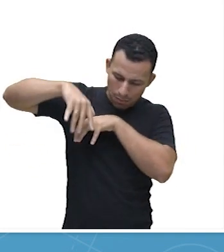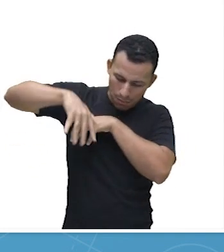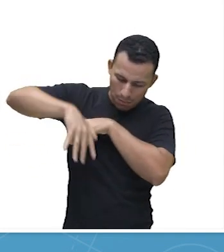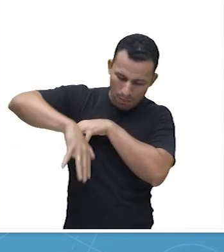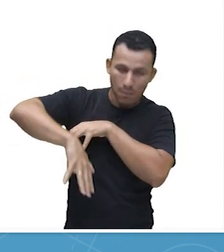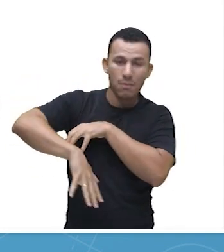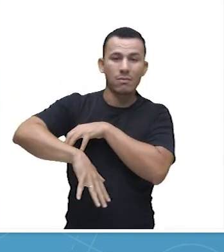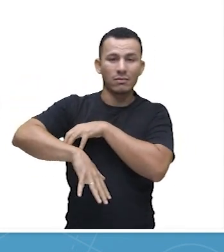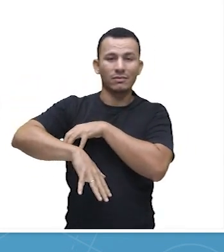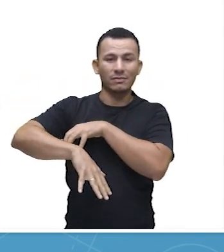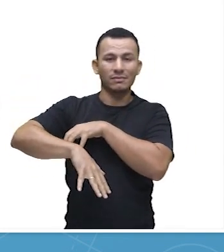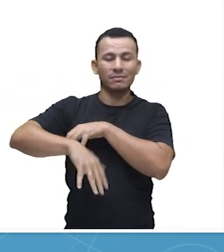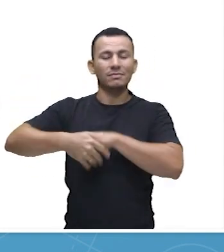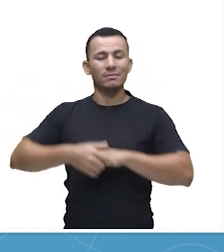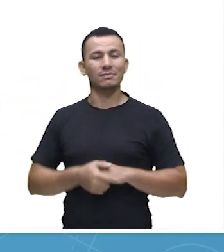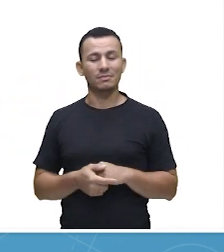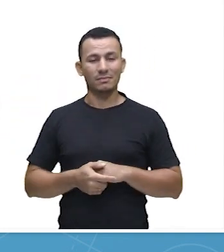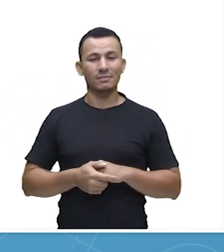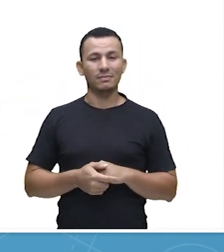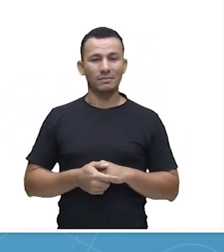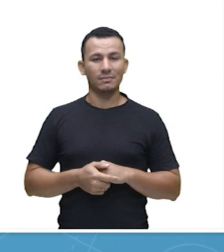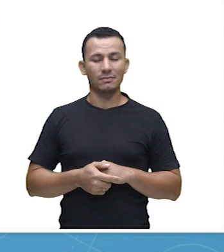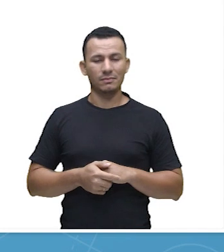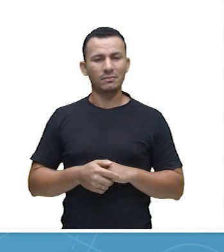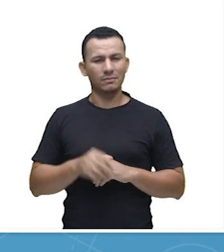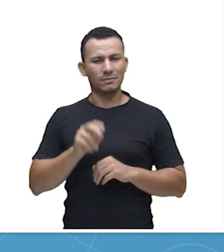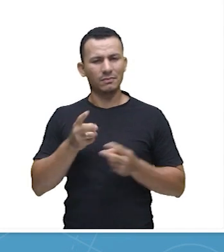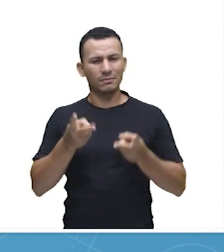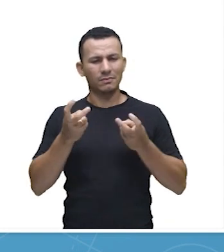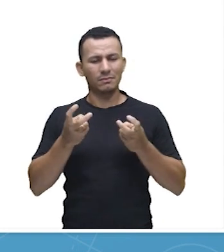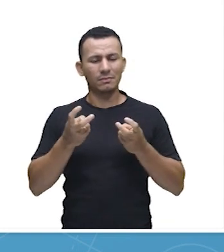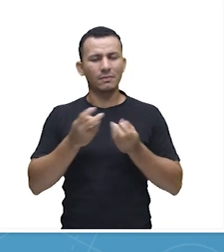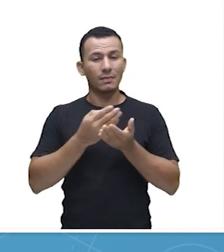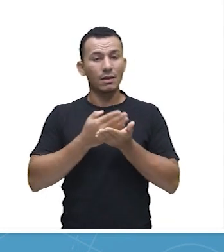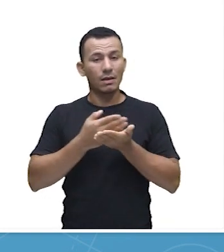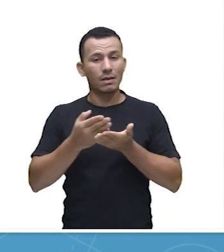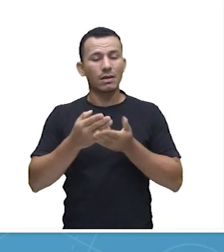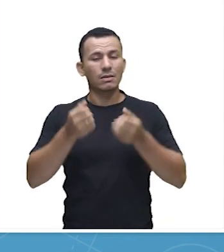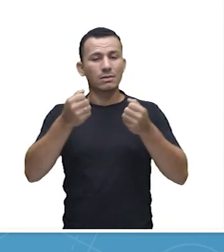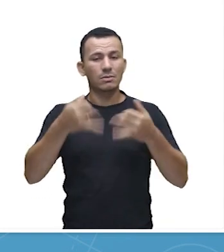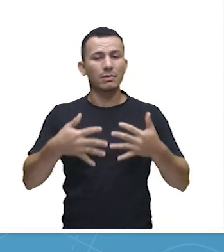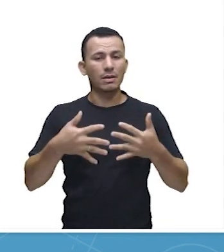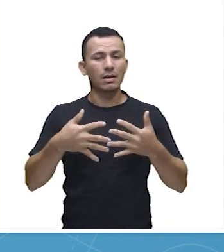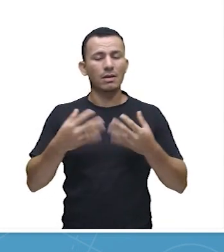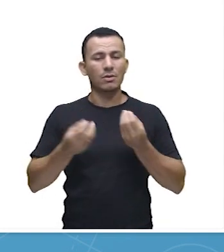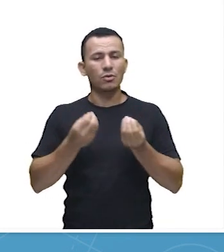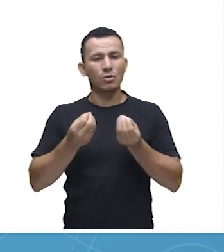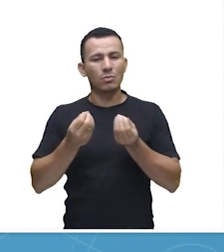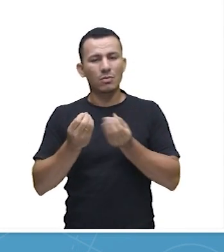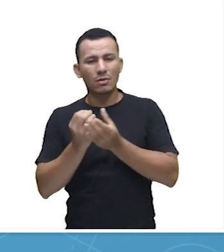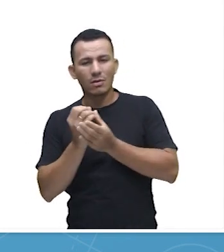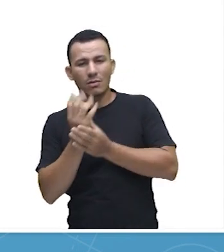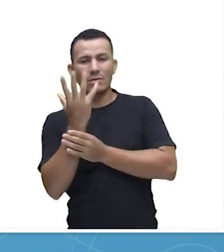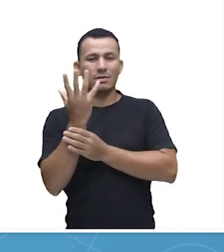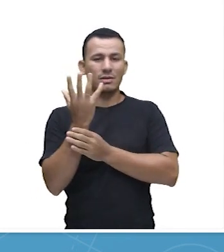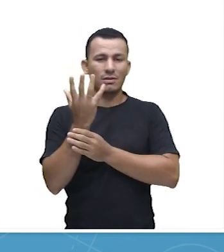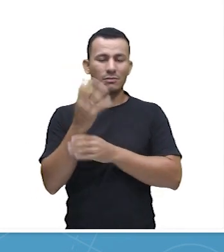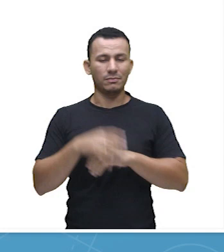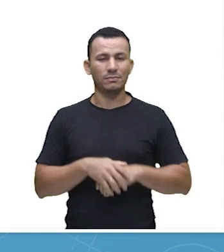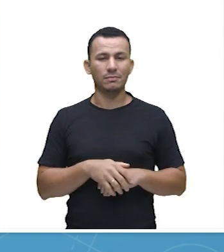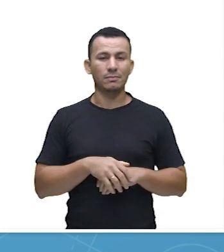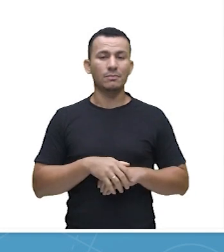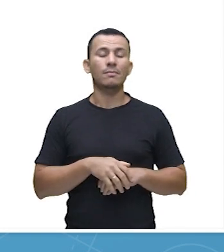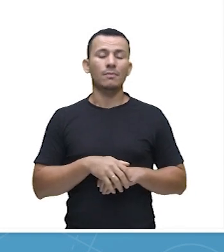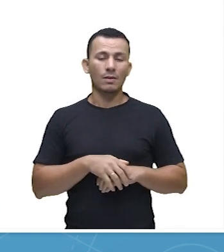tem uma explicação da origem de algo. Essa origem de algo, neste caso, vai ser mito,